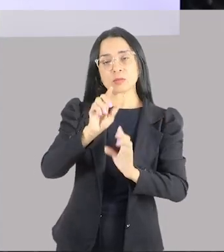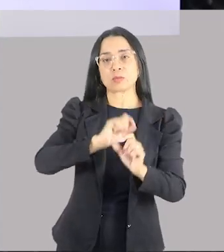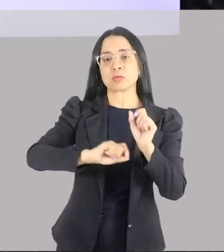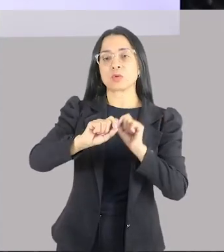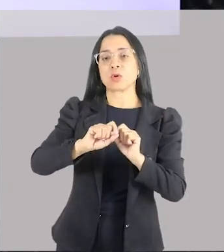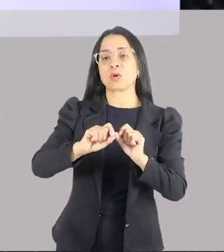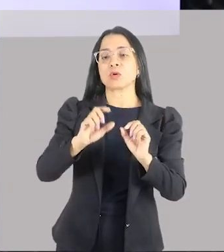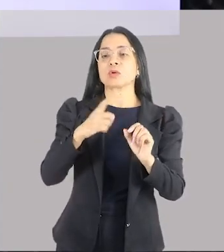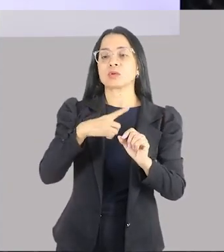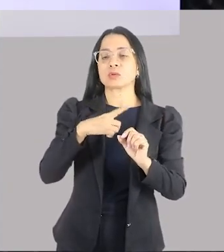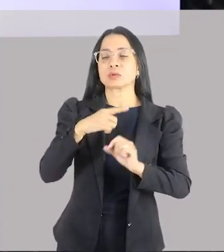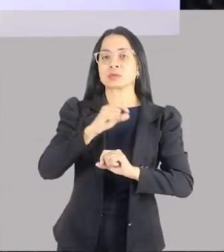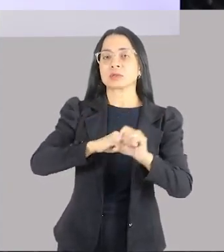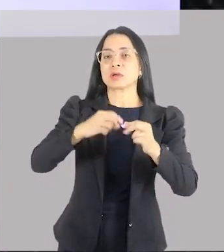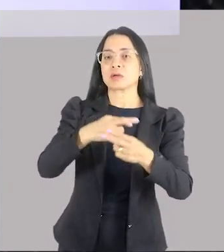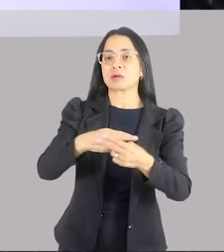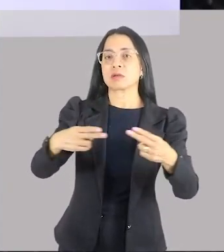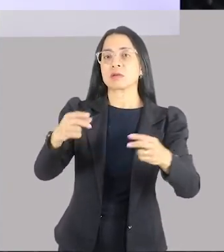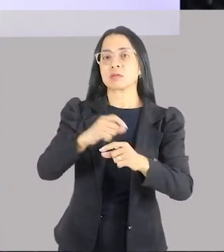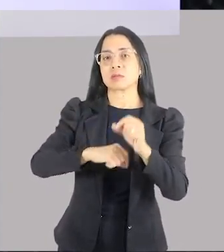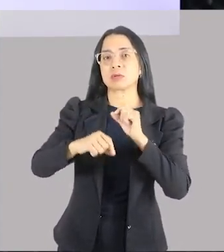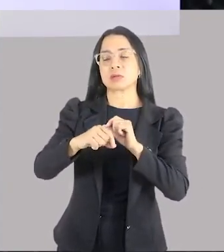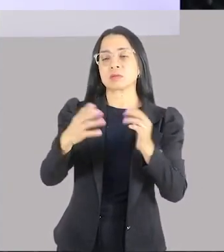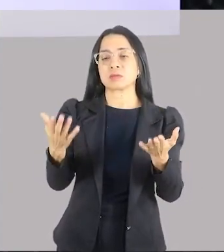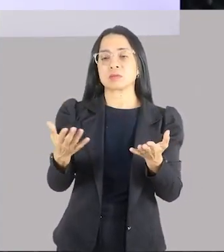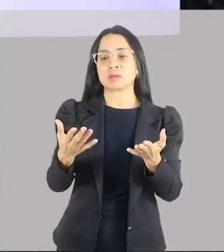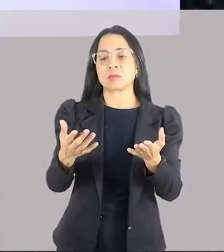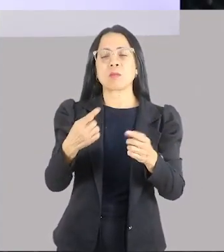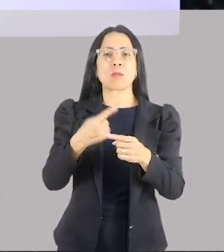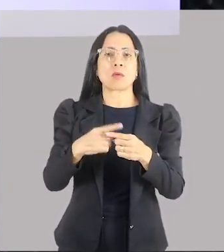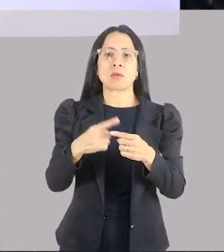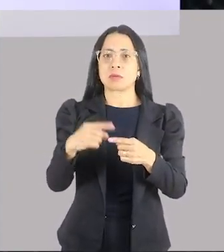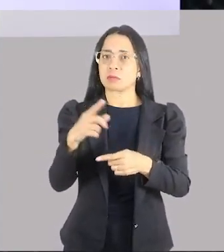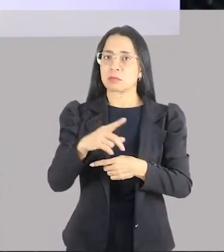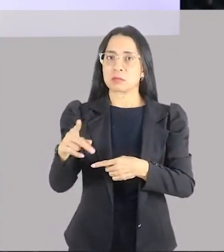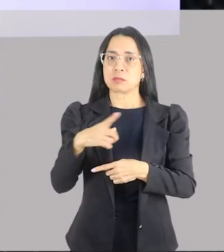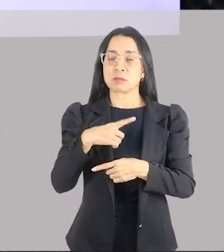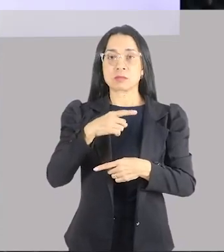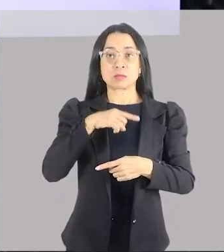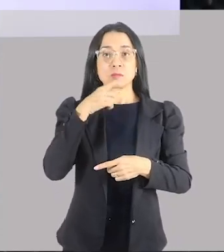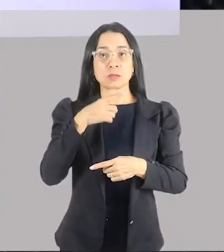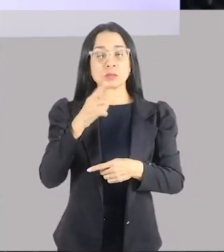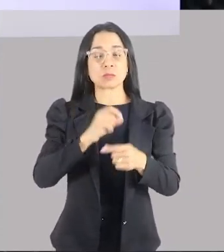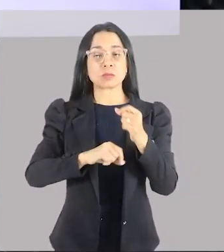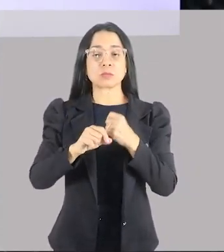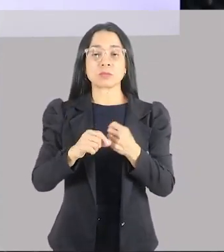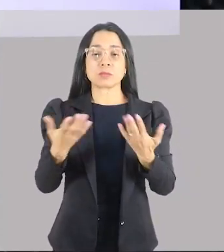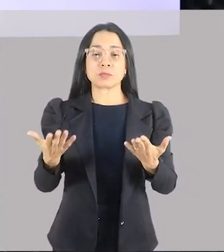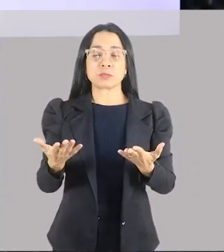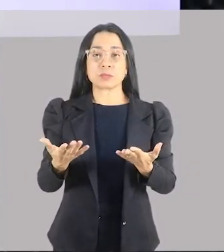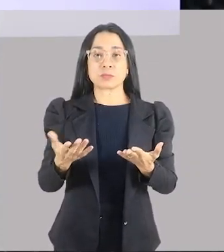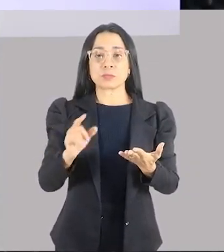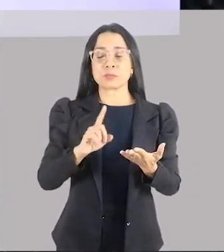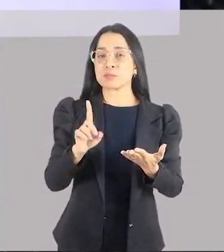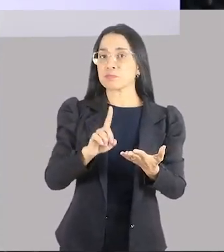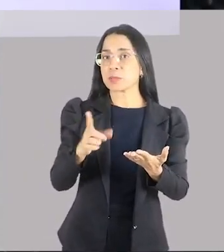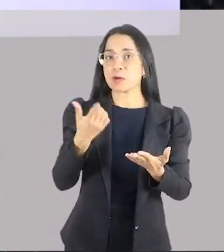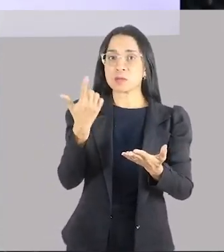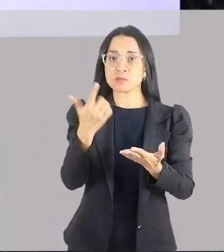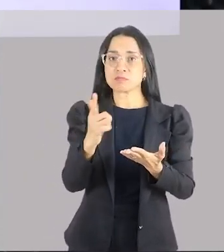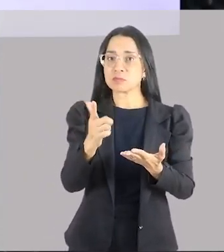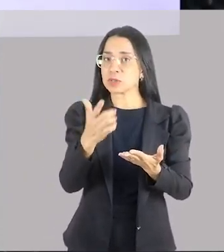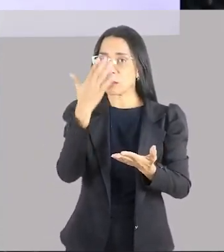usa elementos céticos. Por quê, André? Porque é dúvida. Dúvida, gente, é não